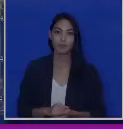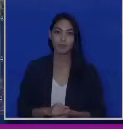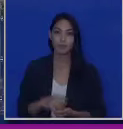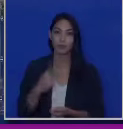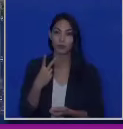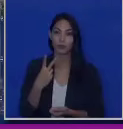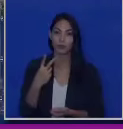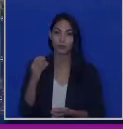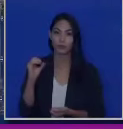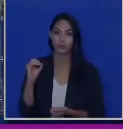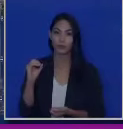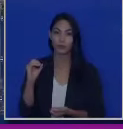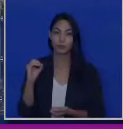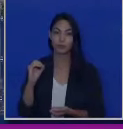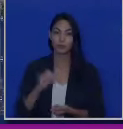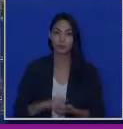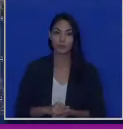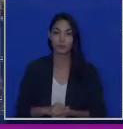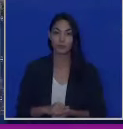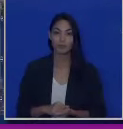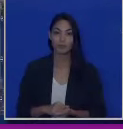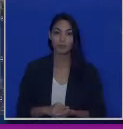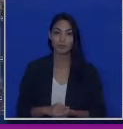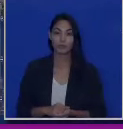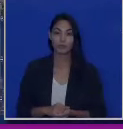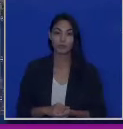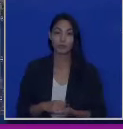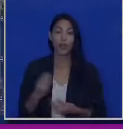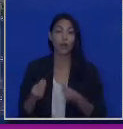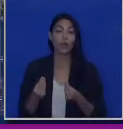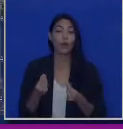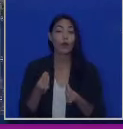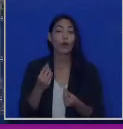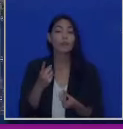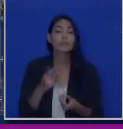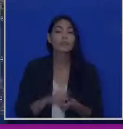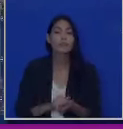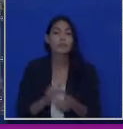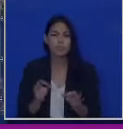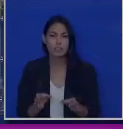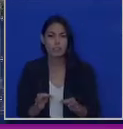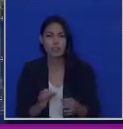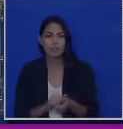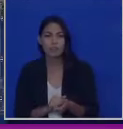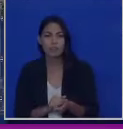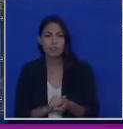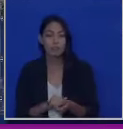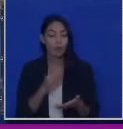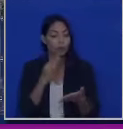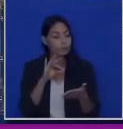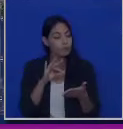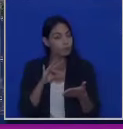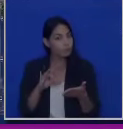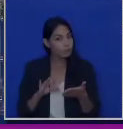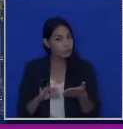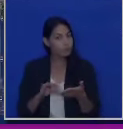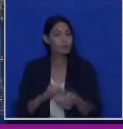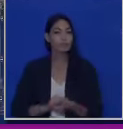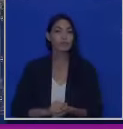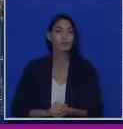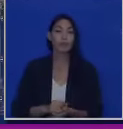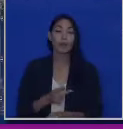é número 20, bola 20. Como que você está indo? Confira direitinho sua aposta, está valendo